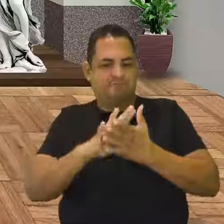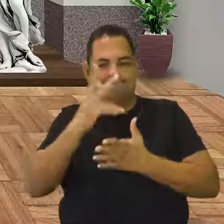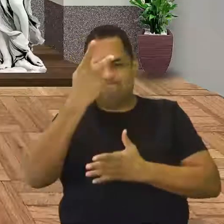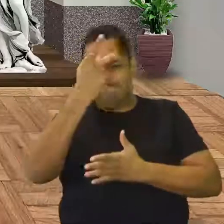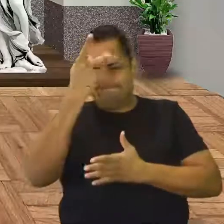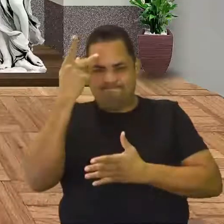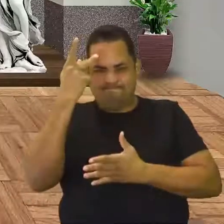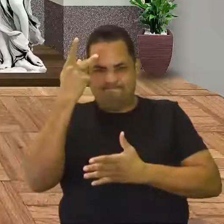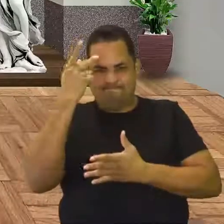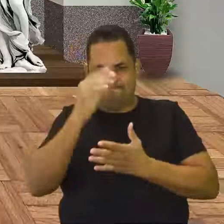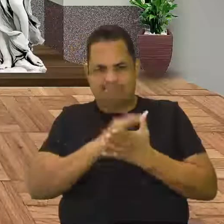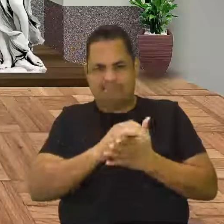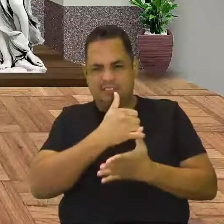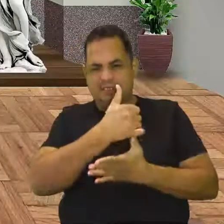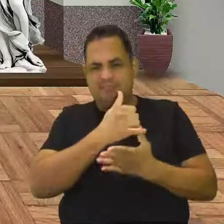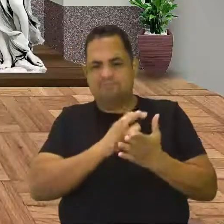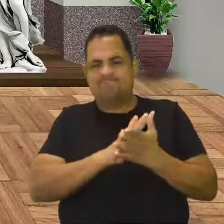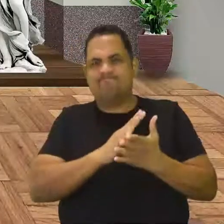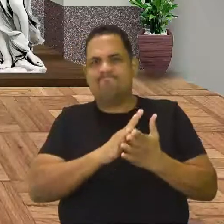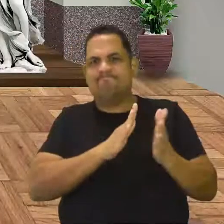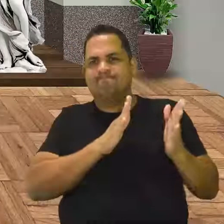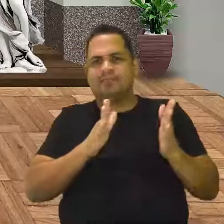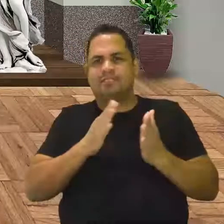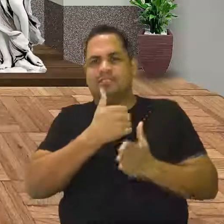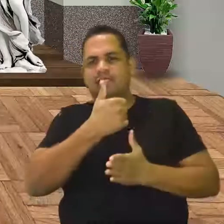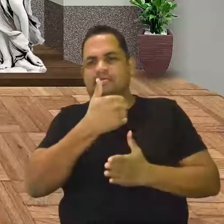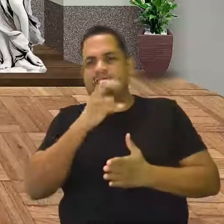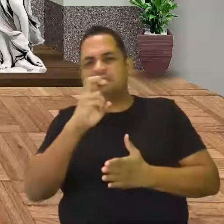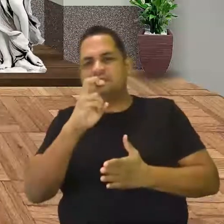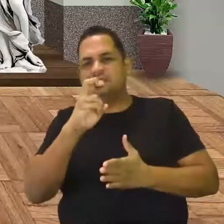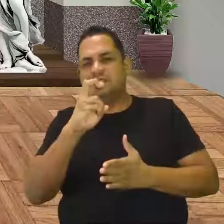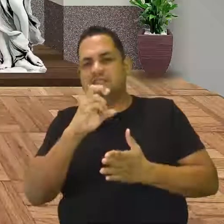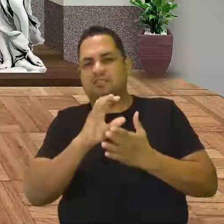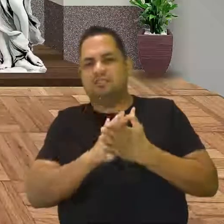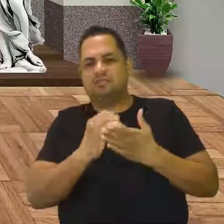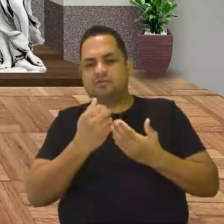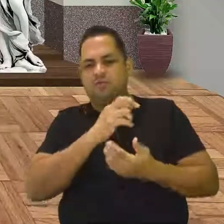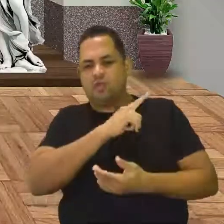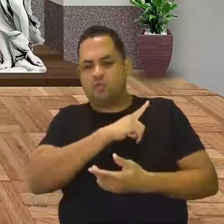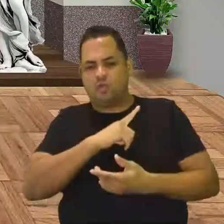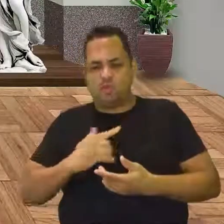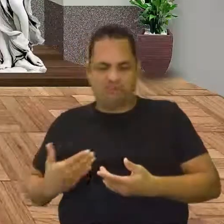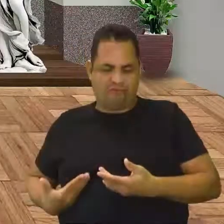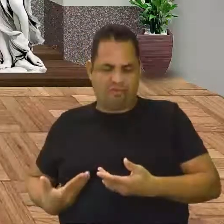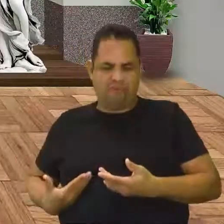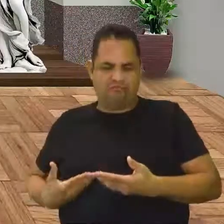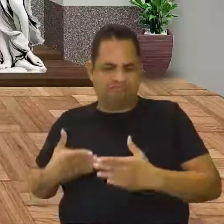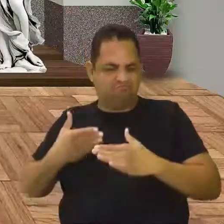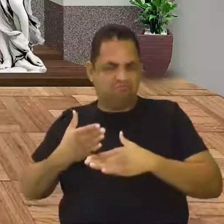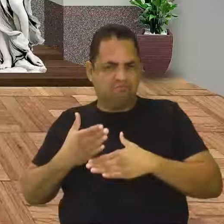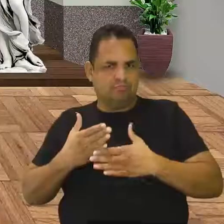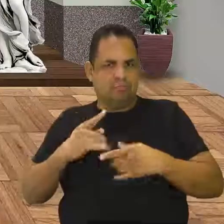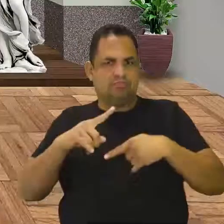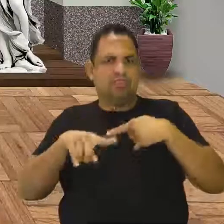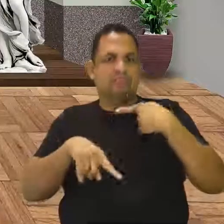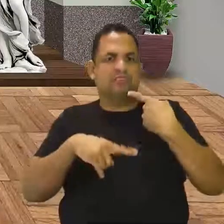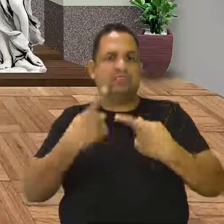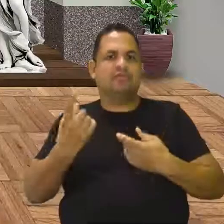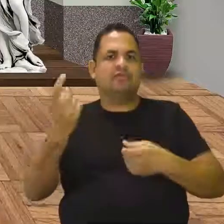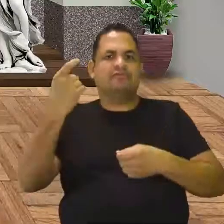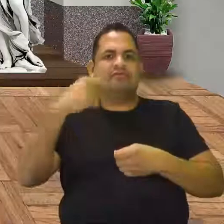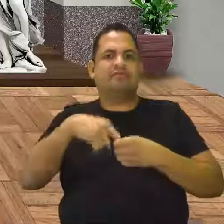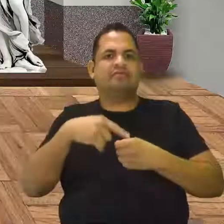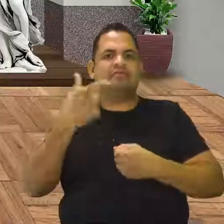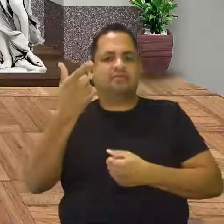ela passa 15 anos no poder ininterrupto, direto ali, e depois ainda volta e se